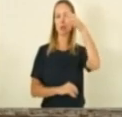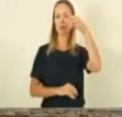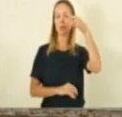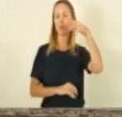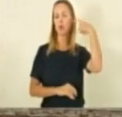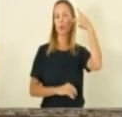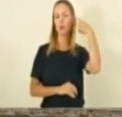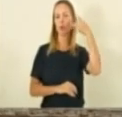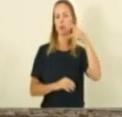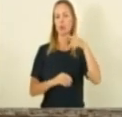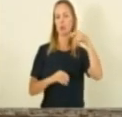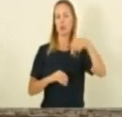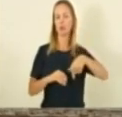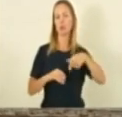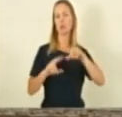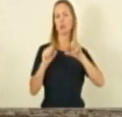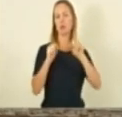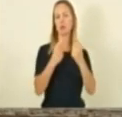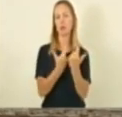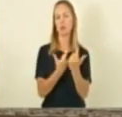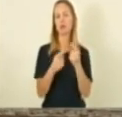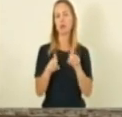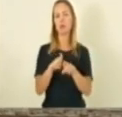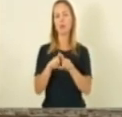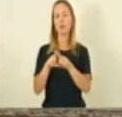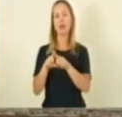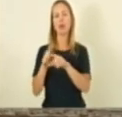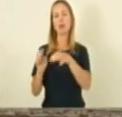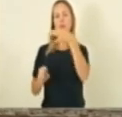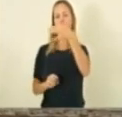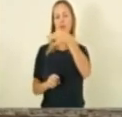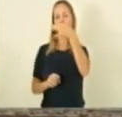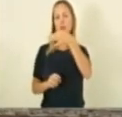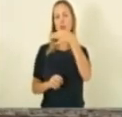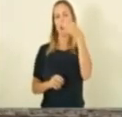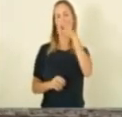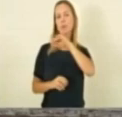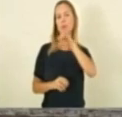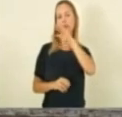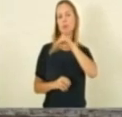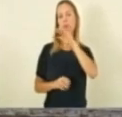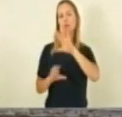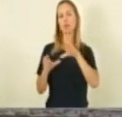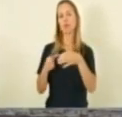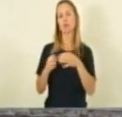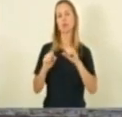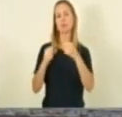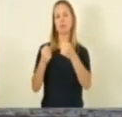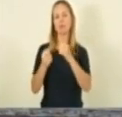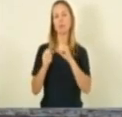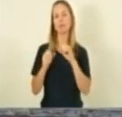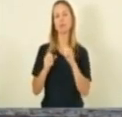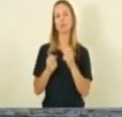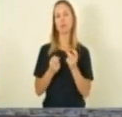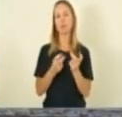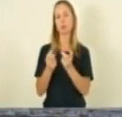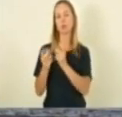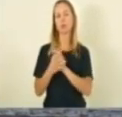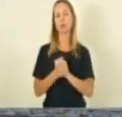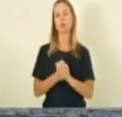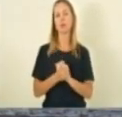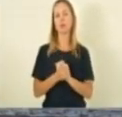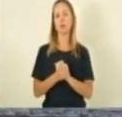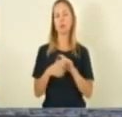Casa, e parecer oral da Comissão de Defesa do Consumidor pela aprovação do projeto, assim como em relação à